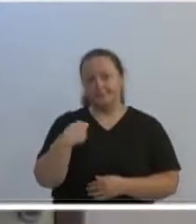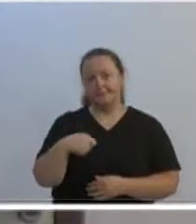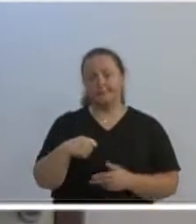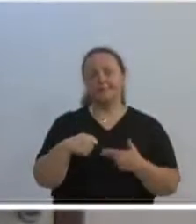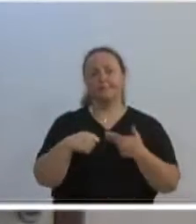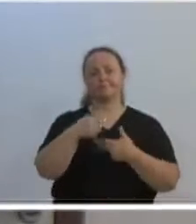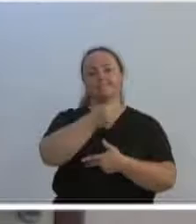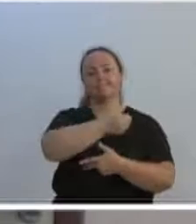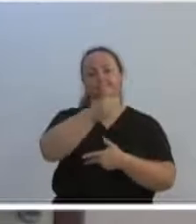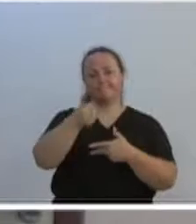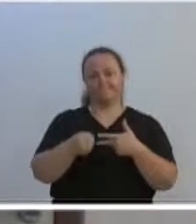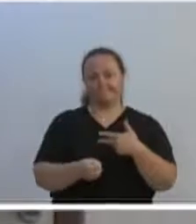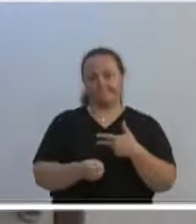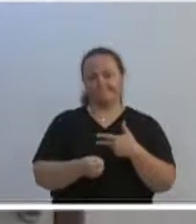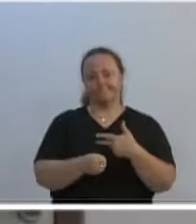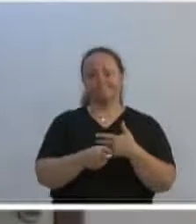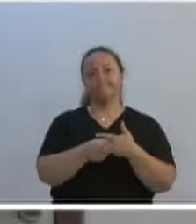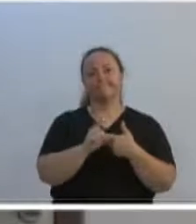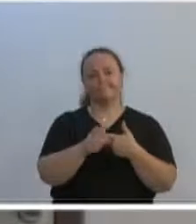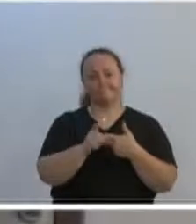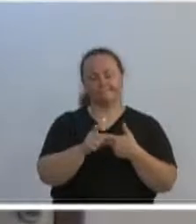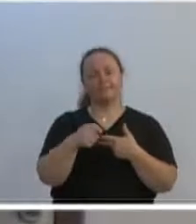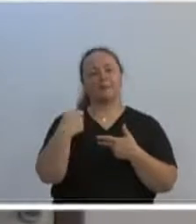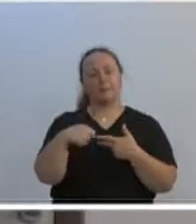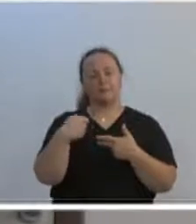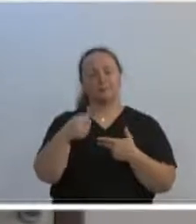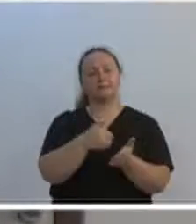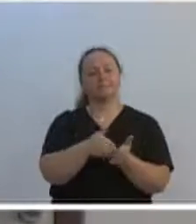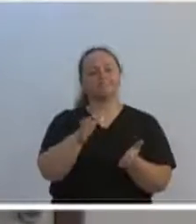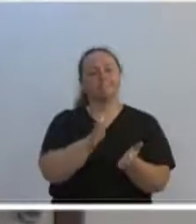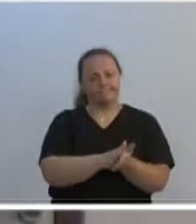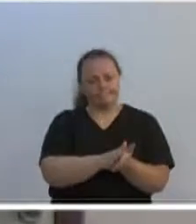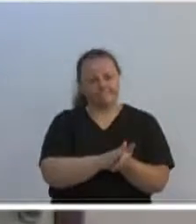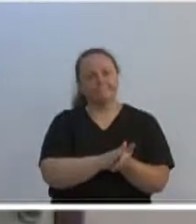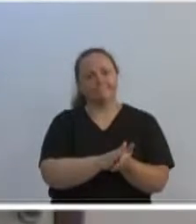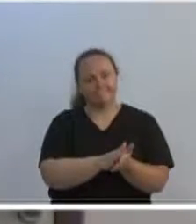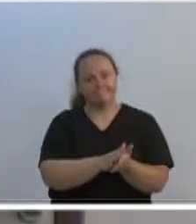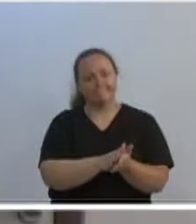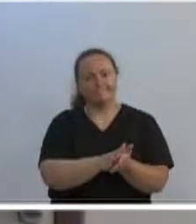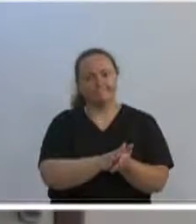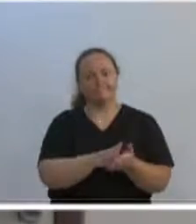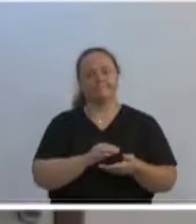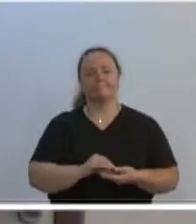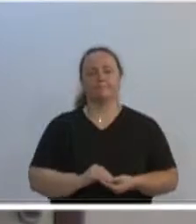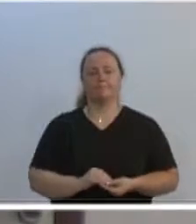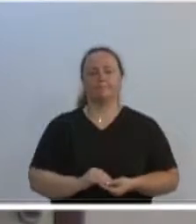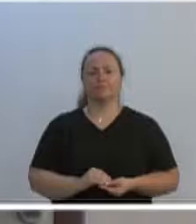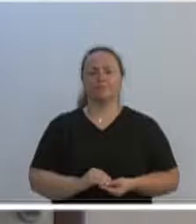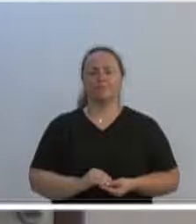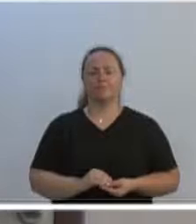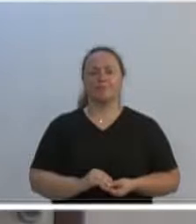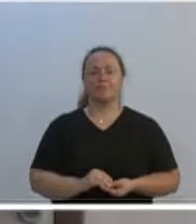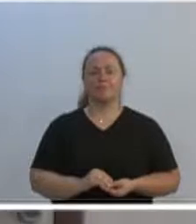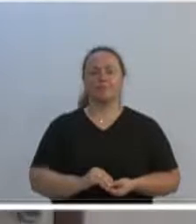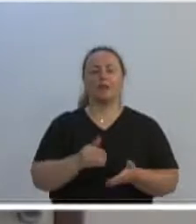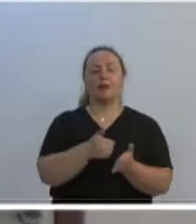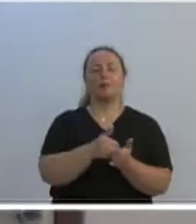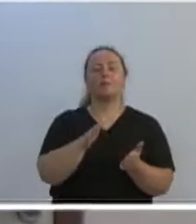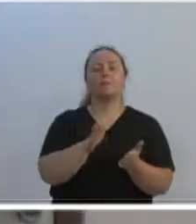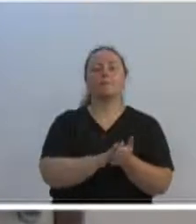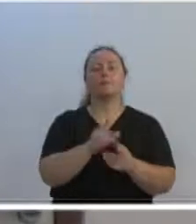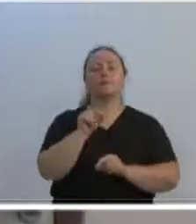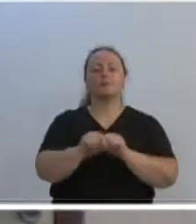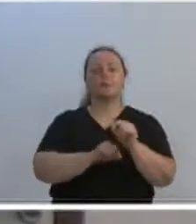Municipal aplicar uma penalidade. A penalidade é uma multa de R$